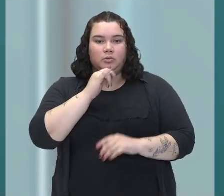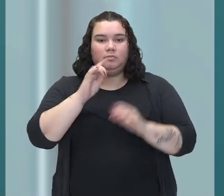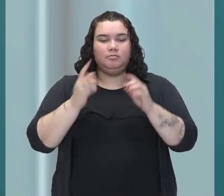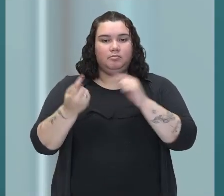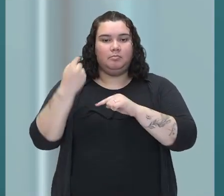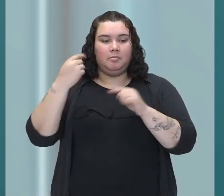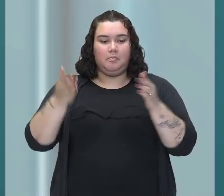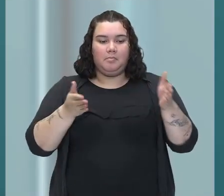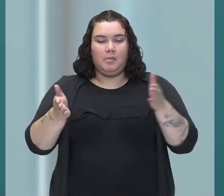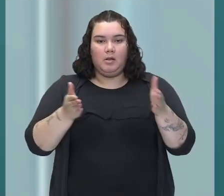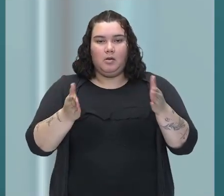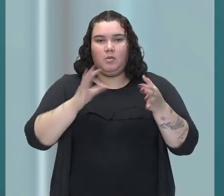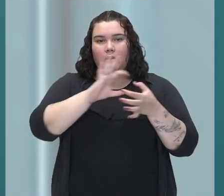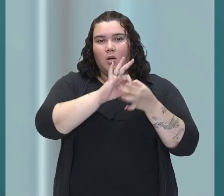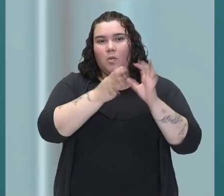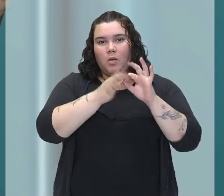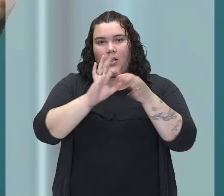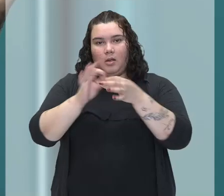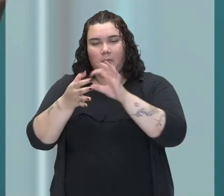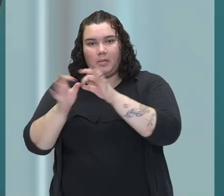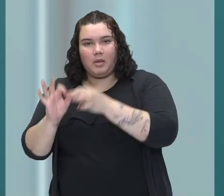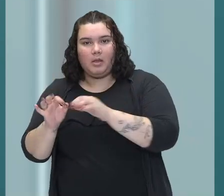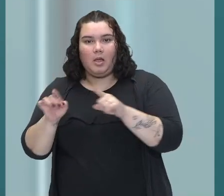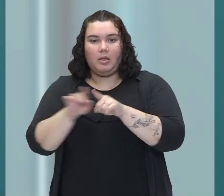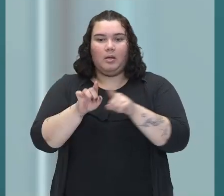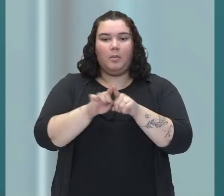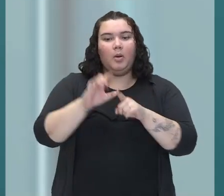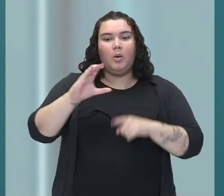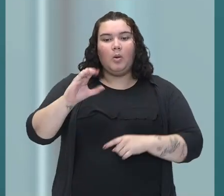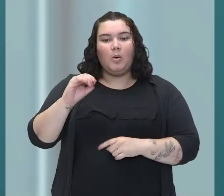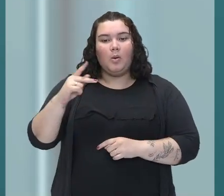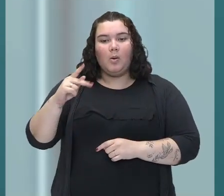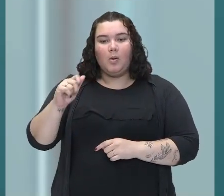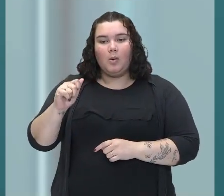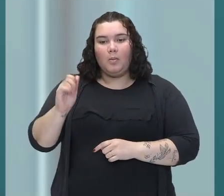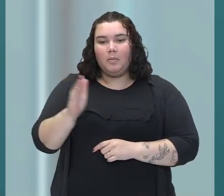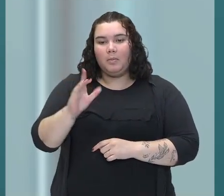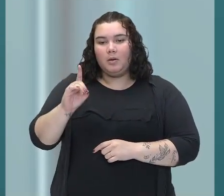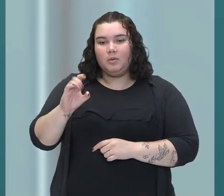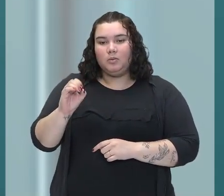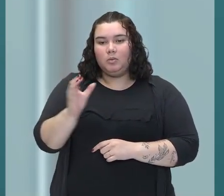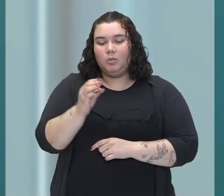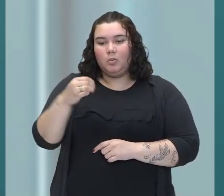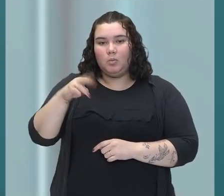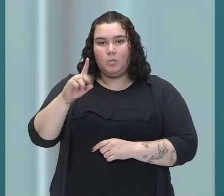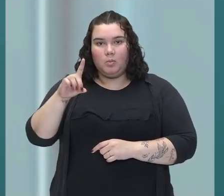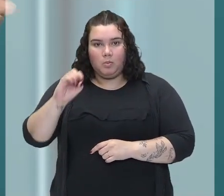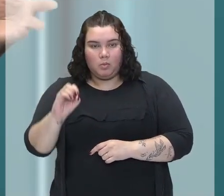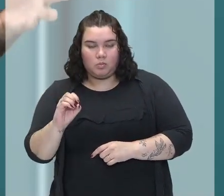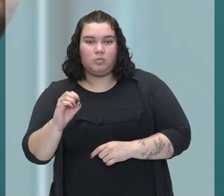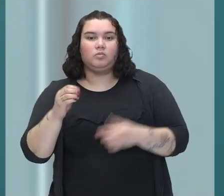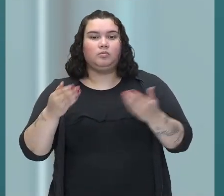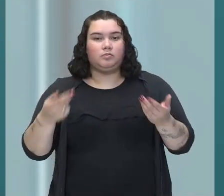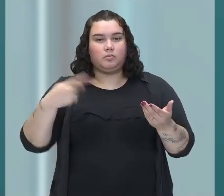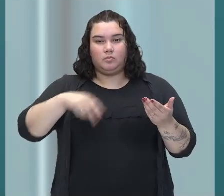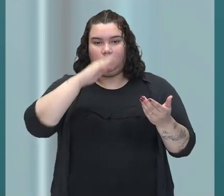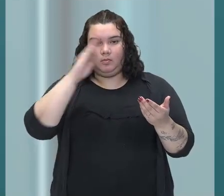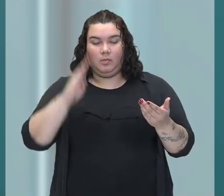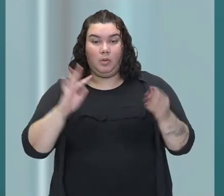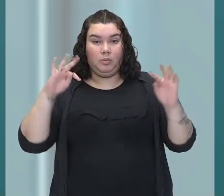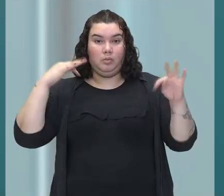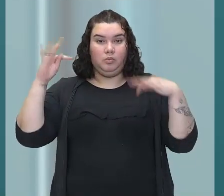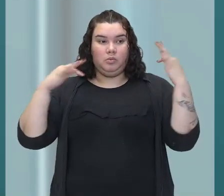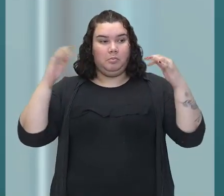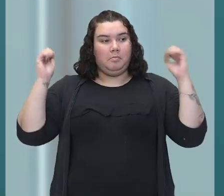das Olimpíadas aqui no Brasil, então houve um volume muito grande de turistas que saíram dos seus países